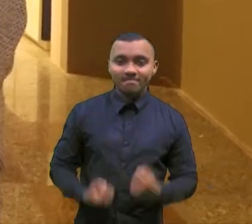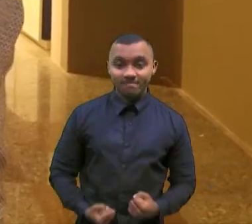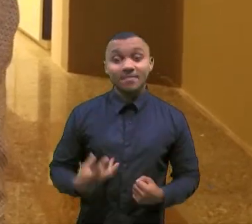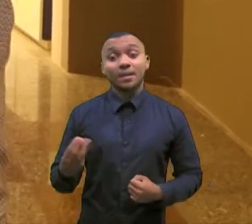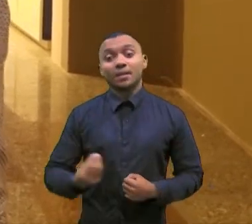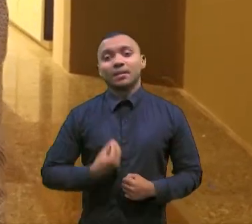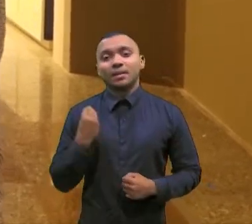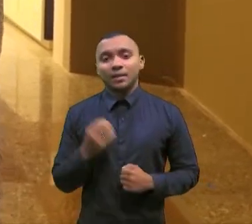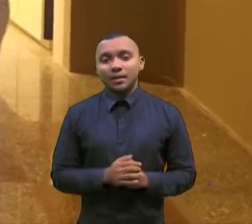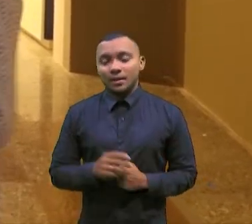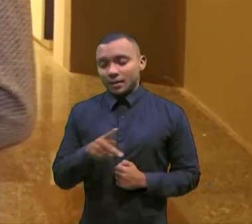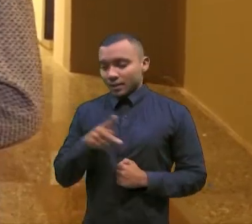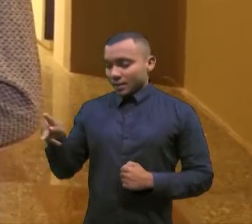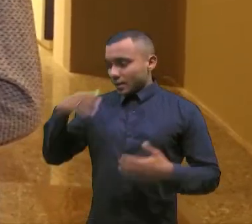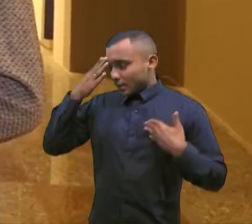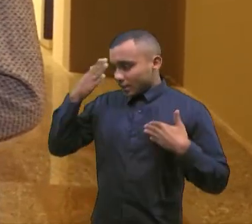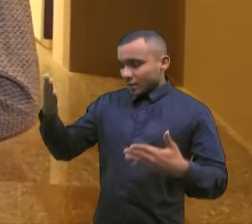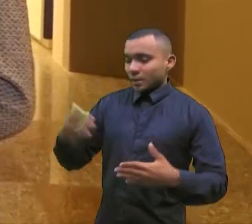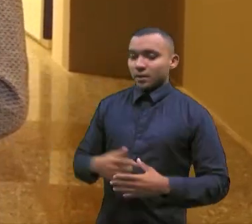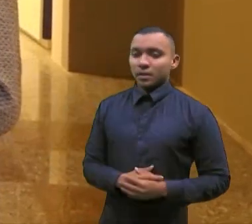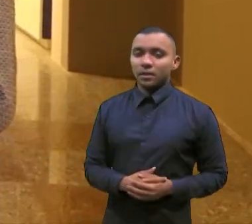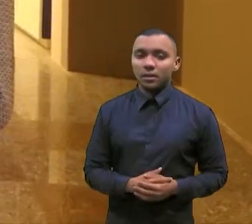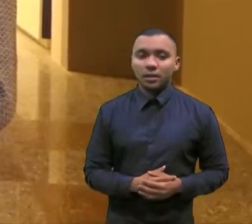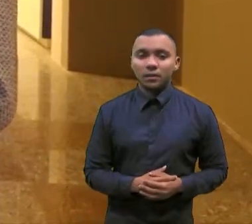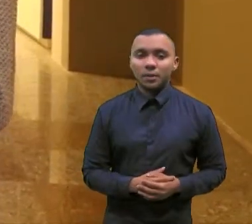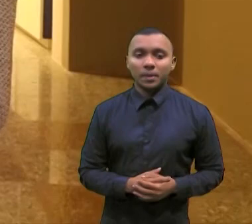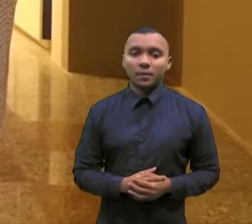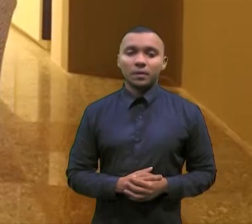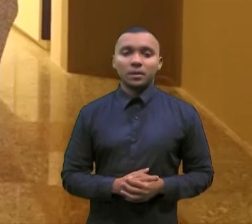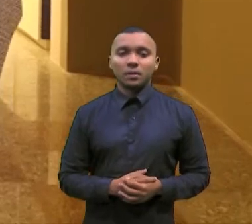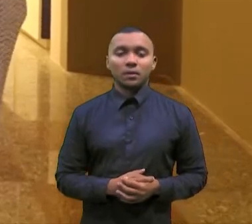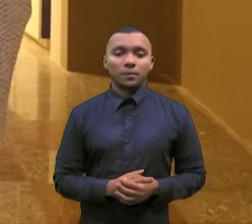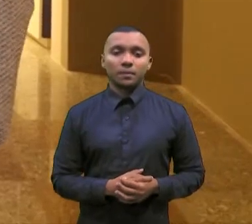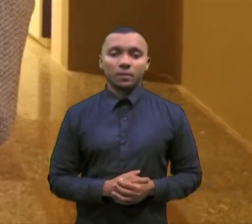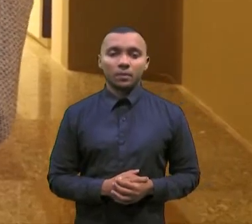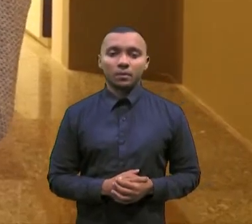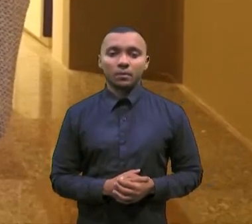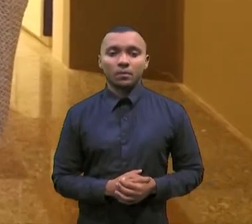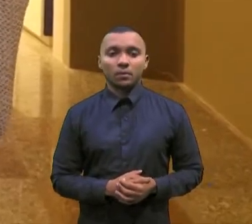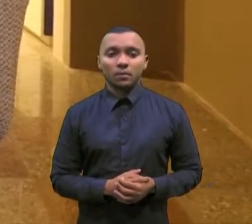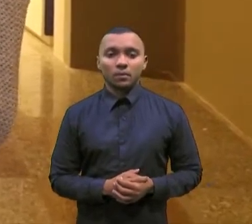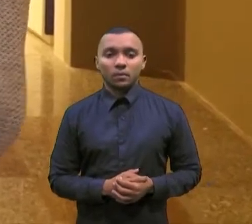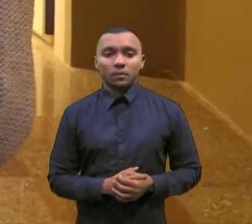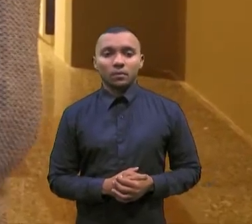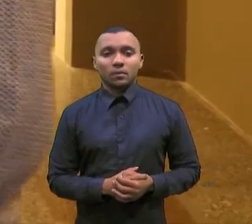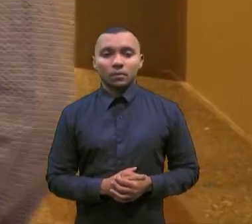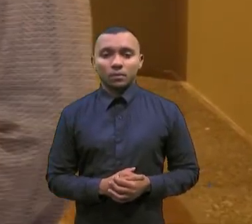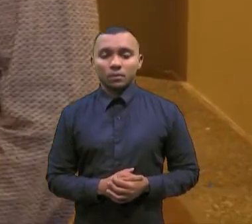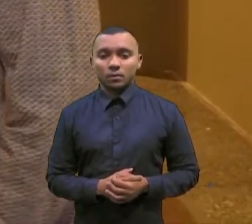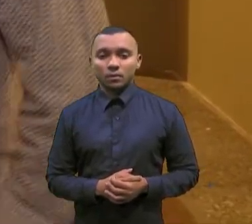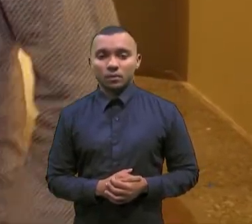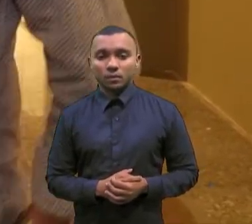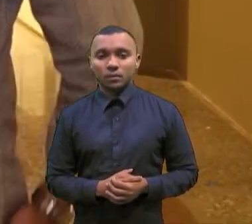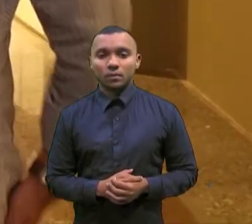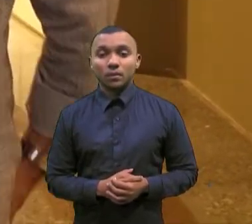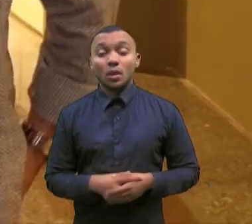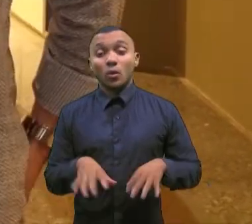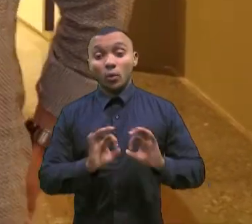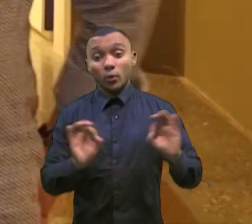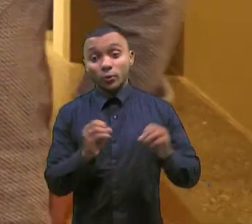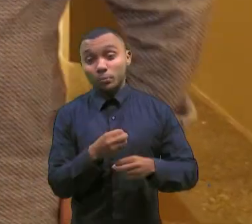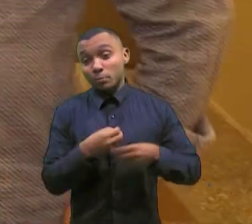vivemos, né? Professora, muito obrigado Eu mais que uma vez, agradeço. viu? Muito A gente obrigada. vai voltar outras Volto vezes, sim. Aqui tem viu? sempre novidade.